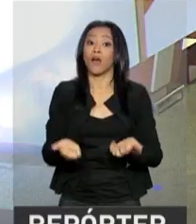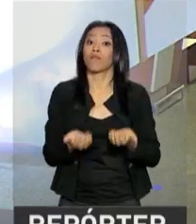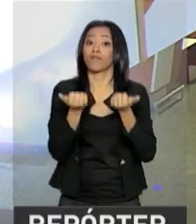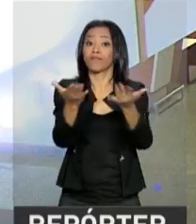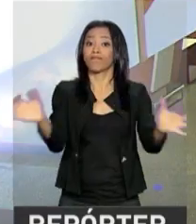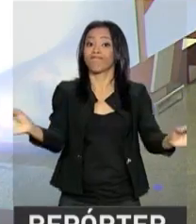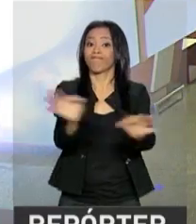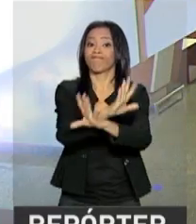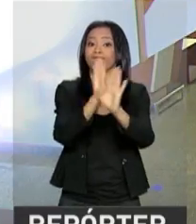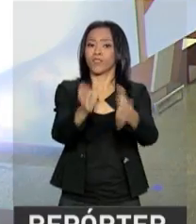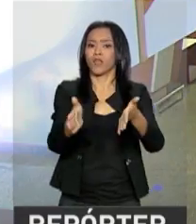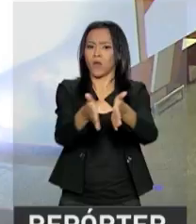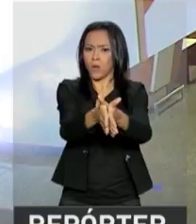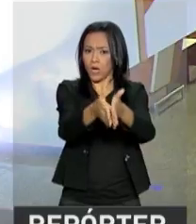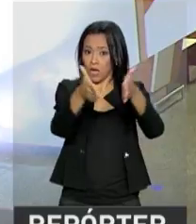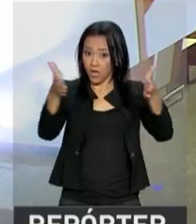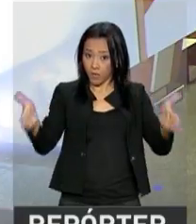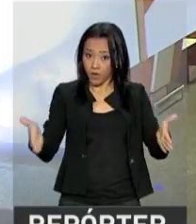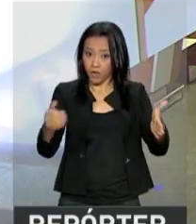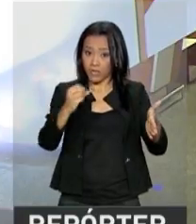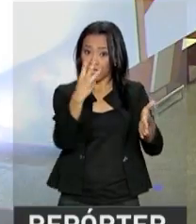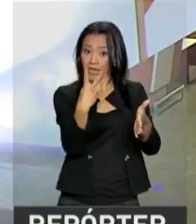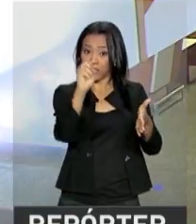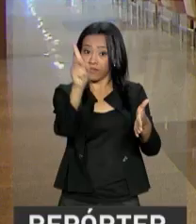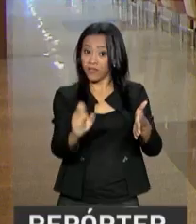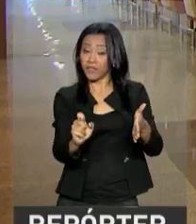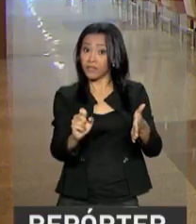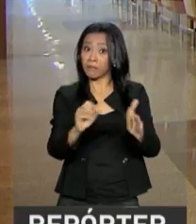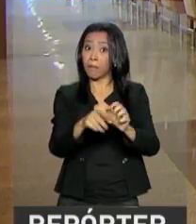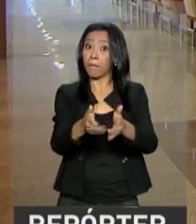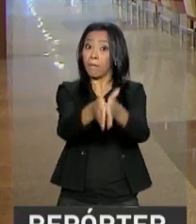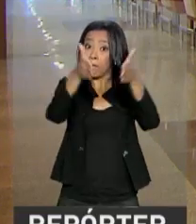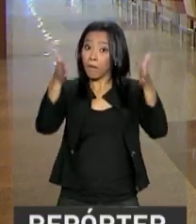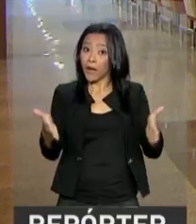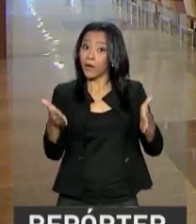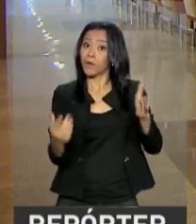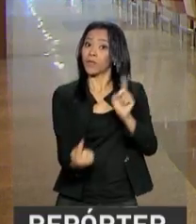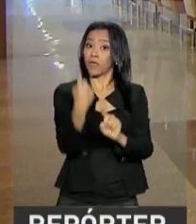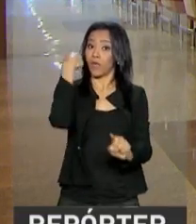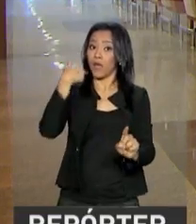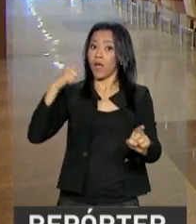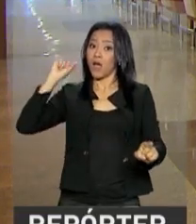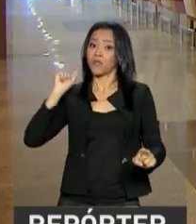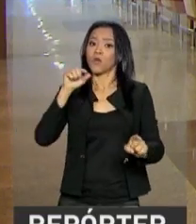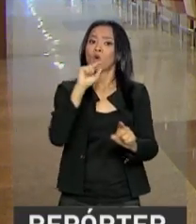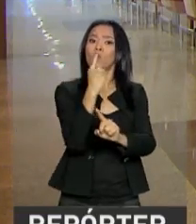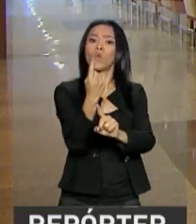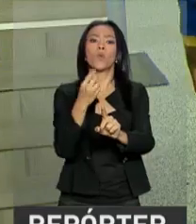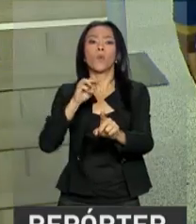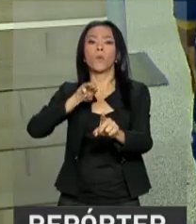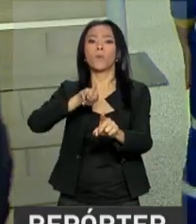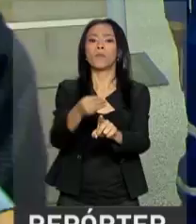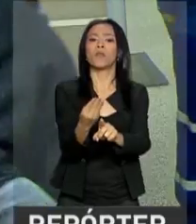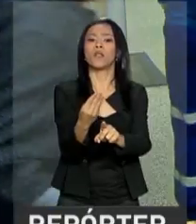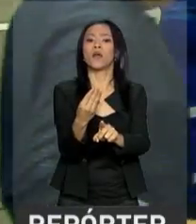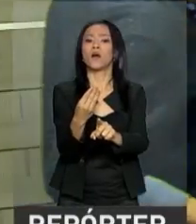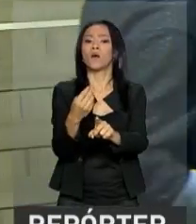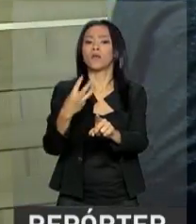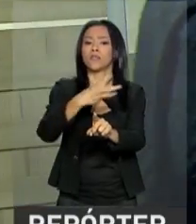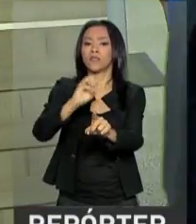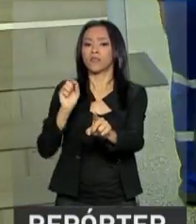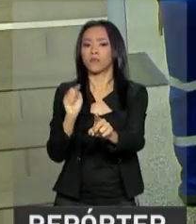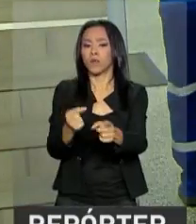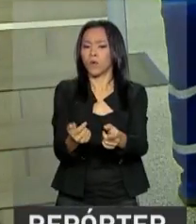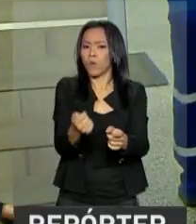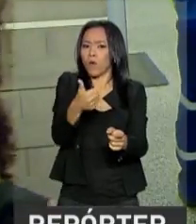com o tamanho três vezes maior do que o original a capacidade passou de 1 milhão e 300 mil para quase dois